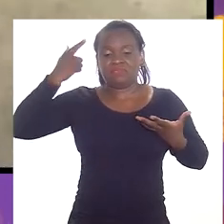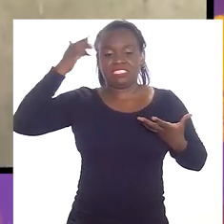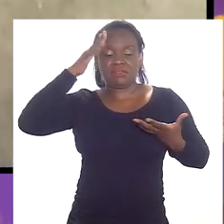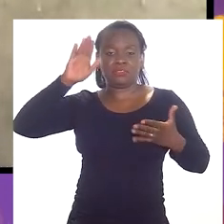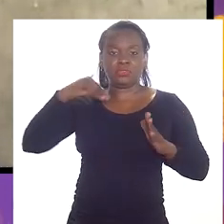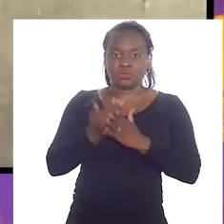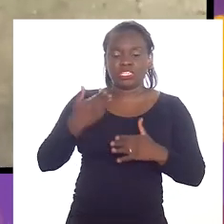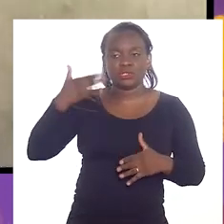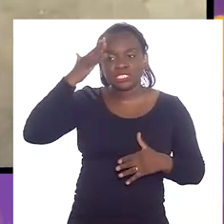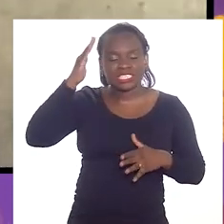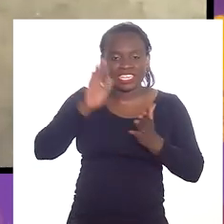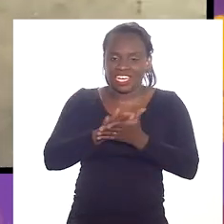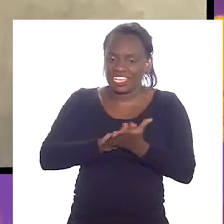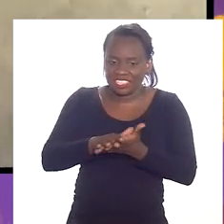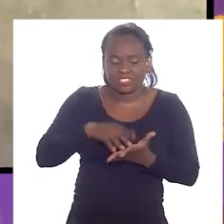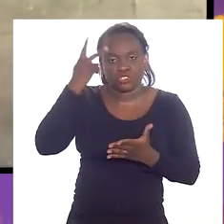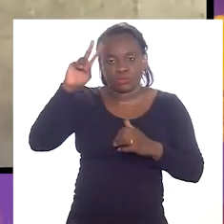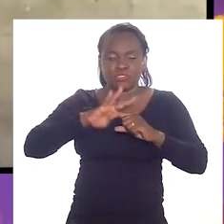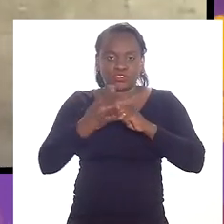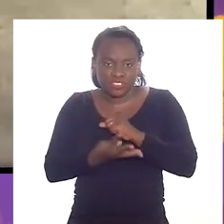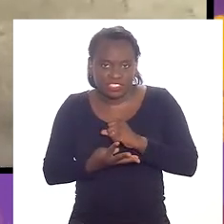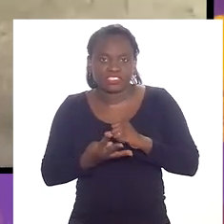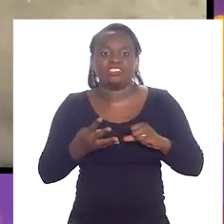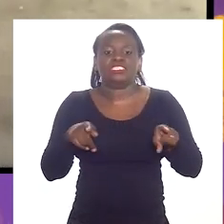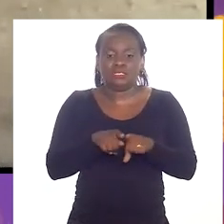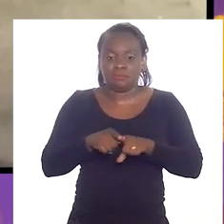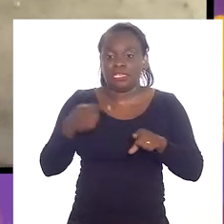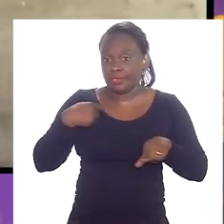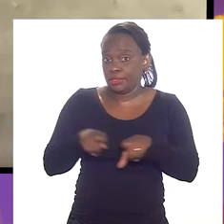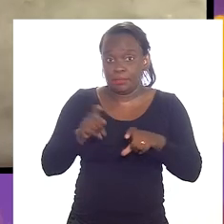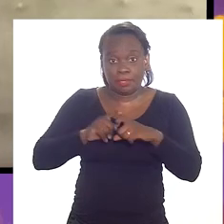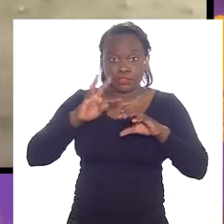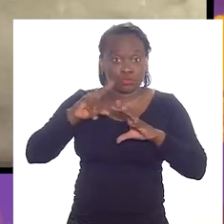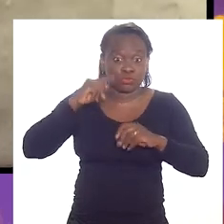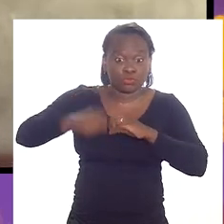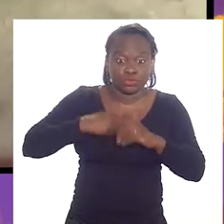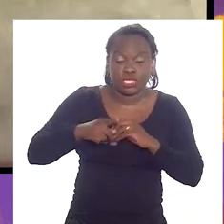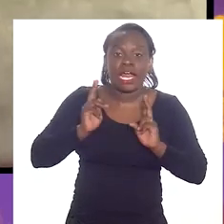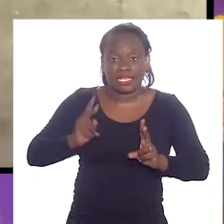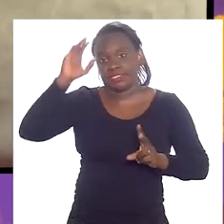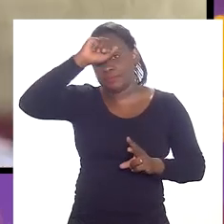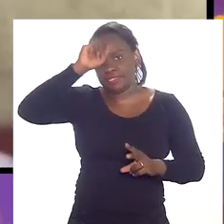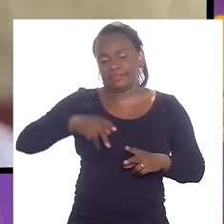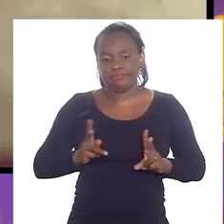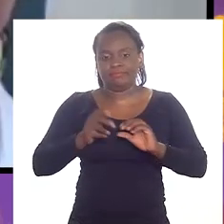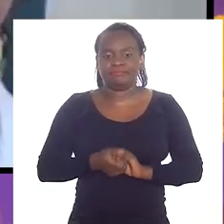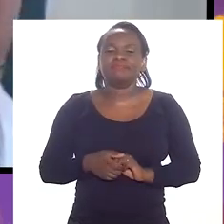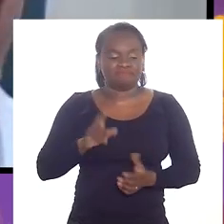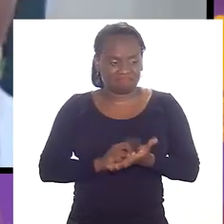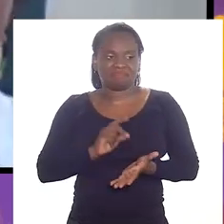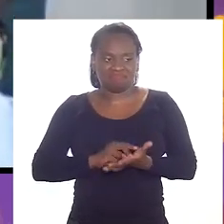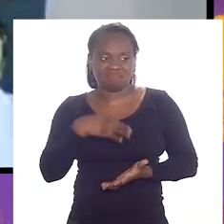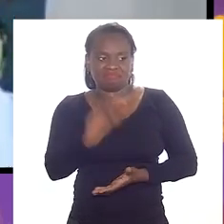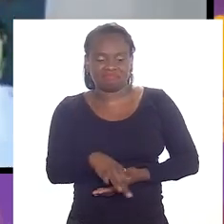Só sei que nada sei. Em relação à Covid-19, eu e a medicina no mundo ainda está aprendendo. É verdade,